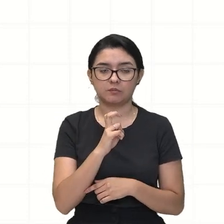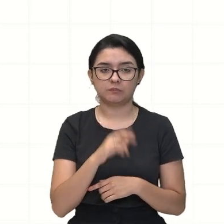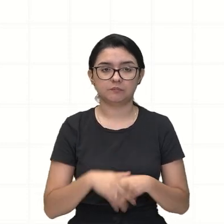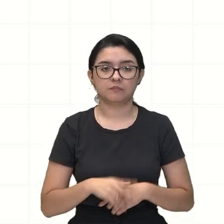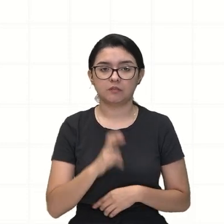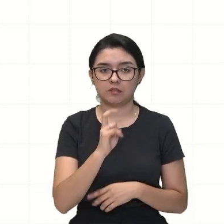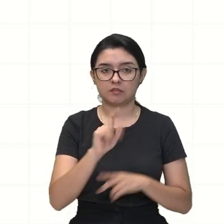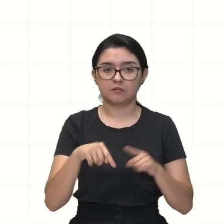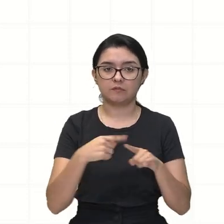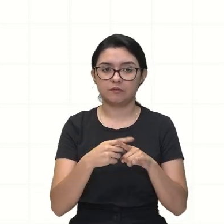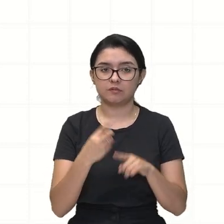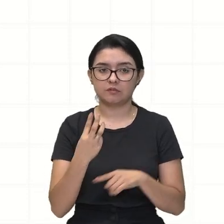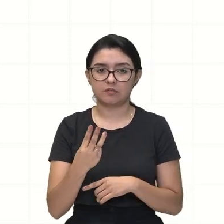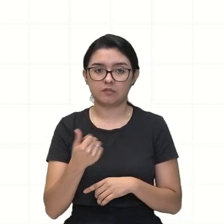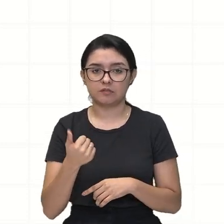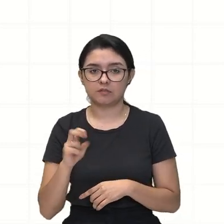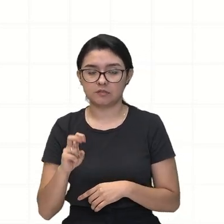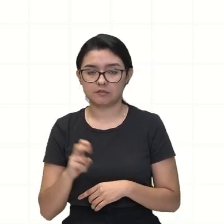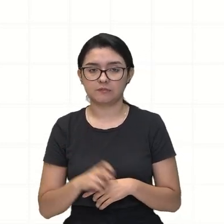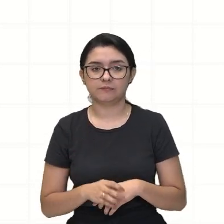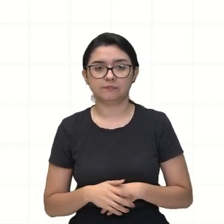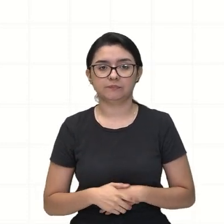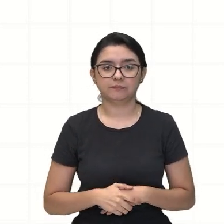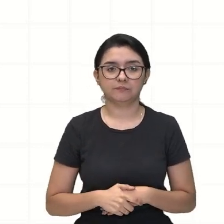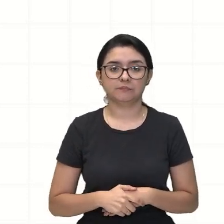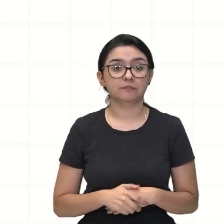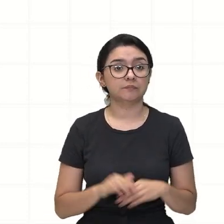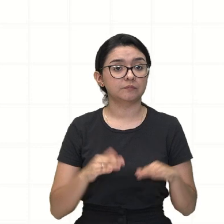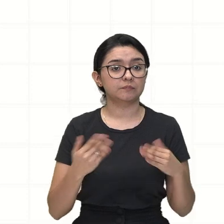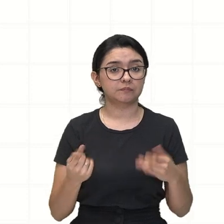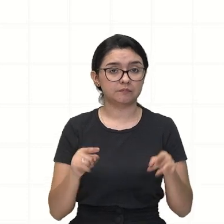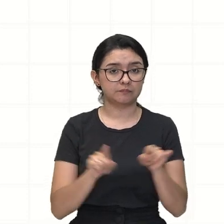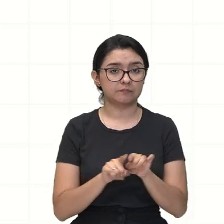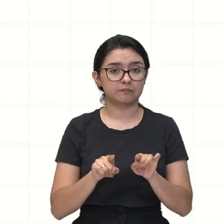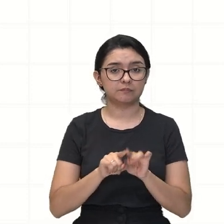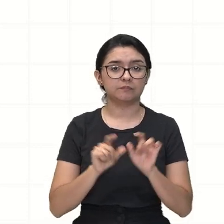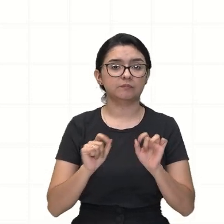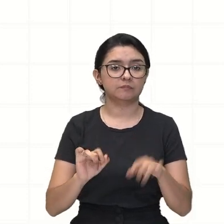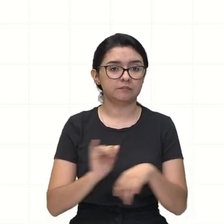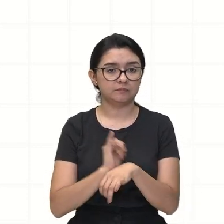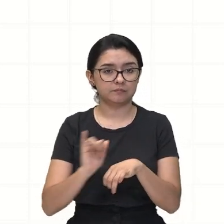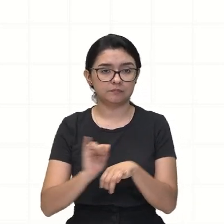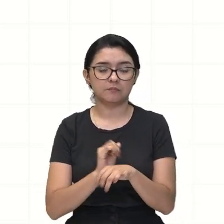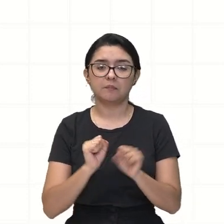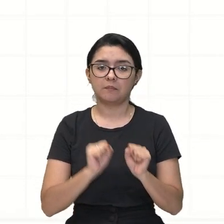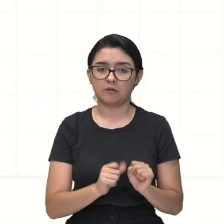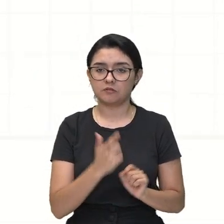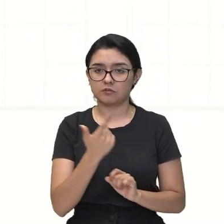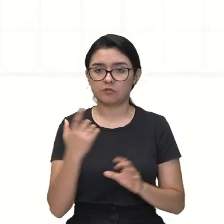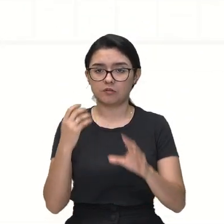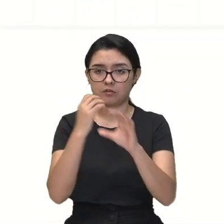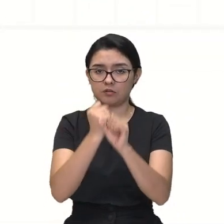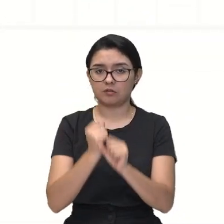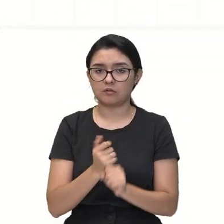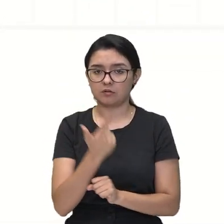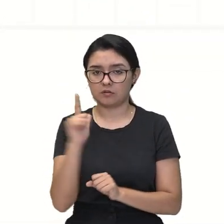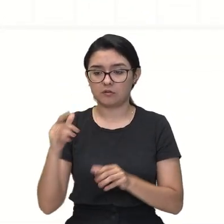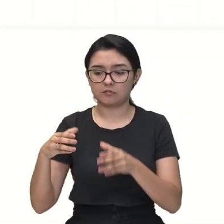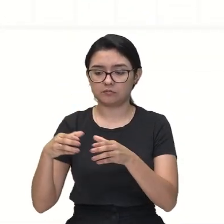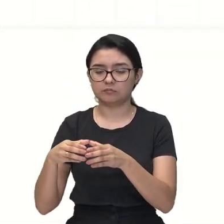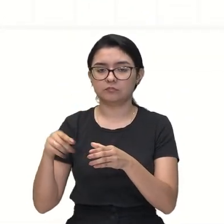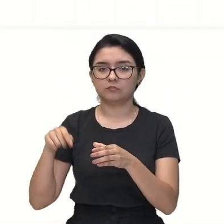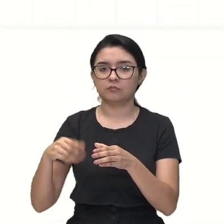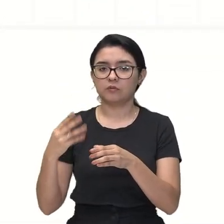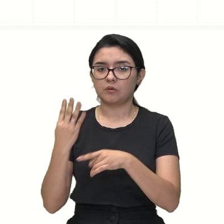5 vezes 3, 15. Então, esse mesmo procedimento vai ser feito na outra caixa. A primeira caixa tem 15